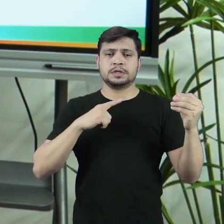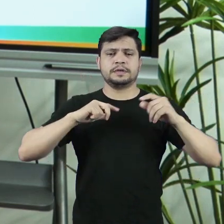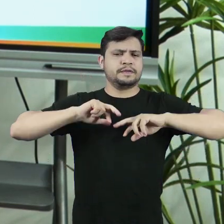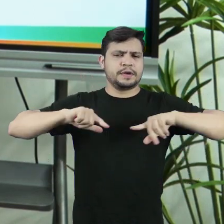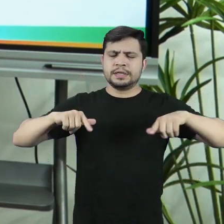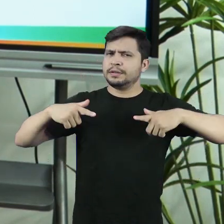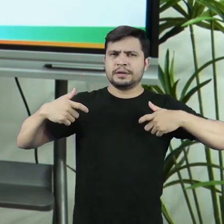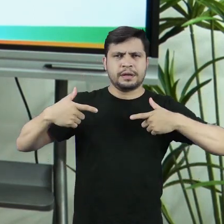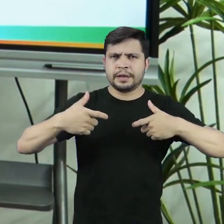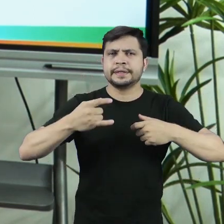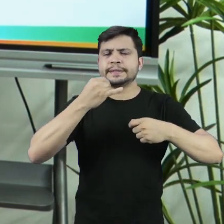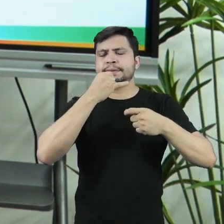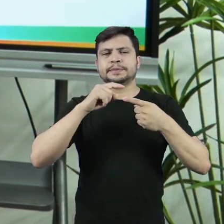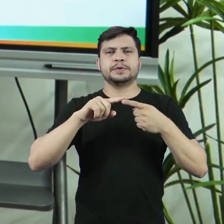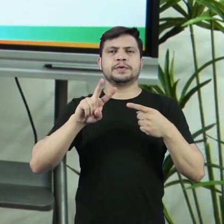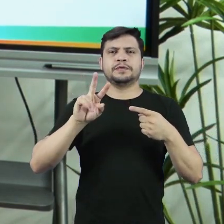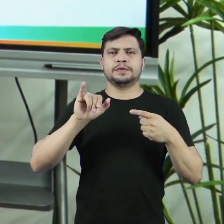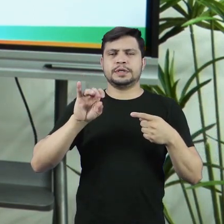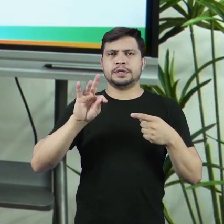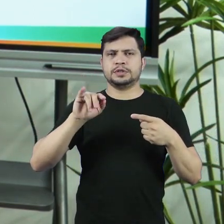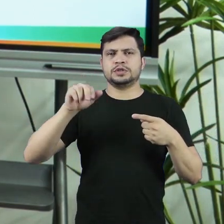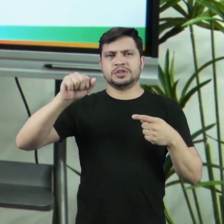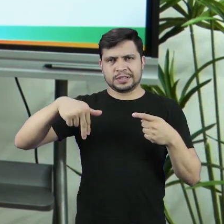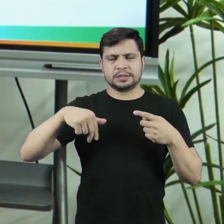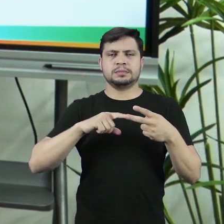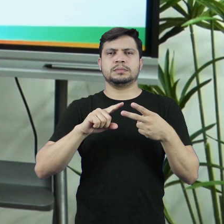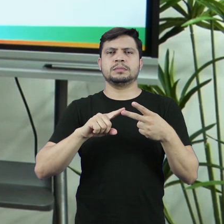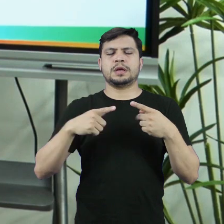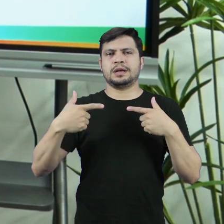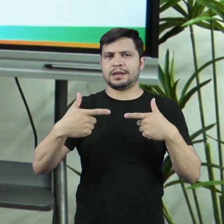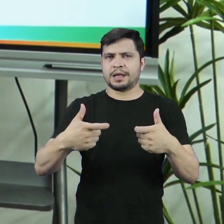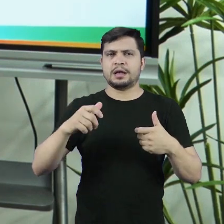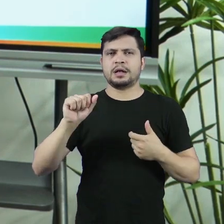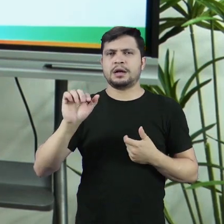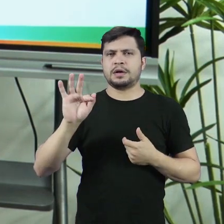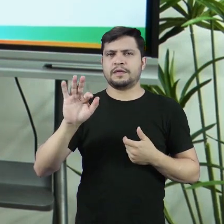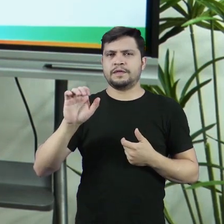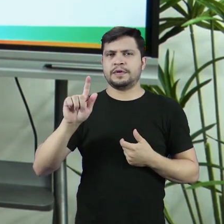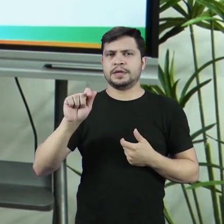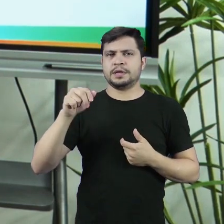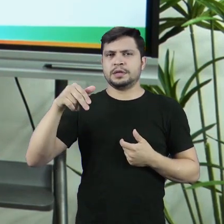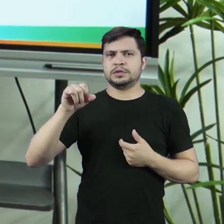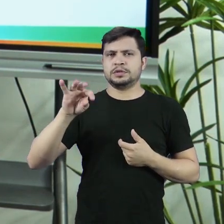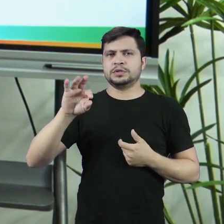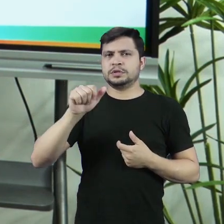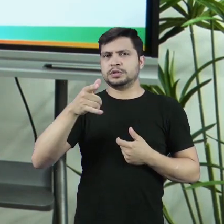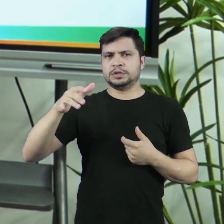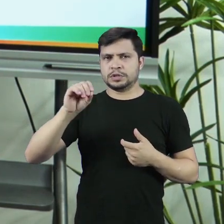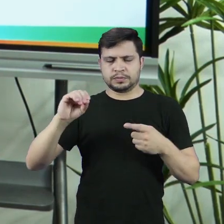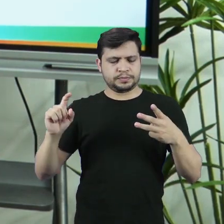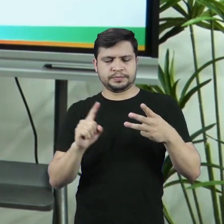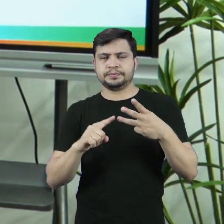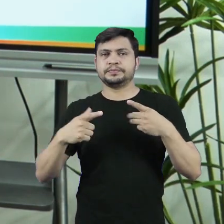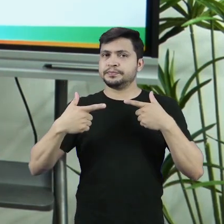aqui da Guerra do Vietnã, Guerra do Afeganistão, Guerra das Coreias e todas as ditaduras militares na América Latina, assim